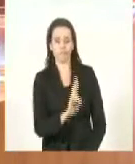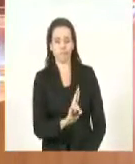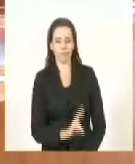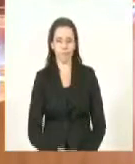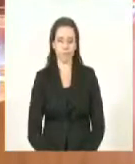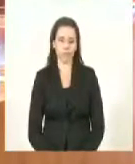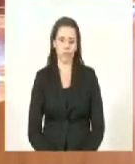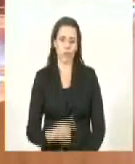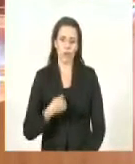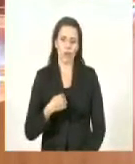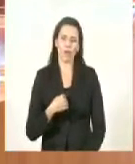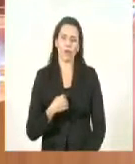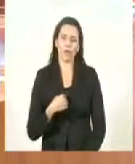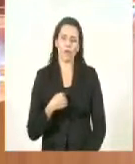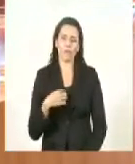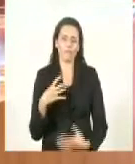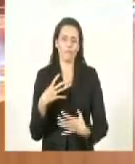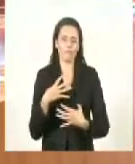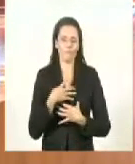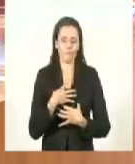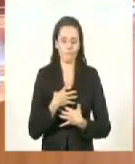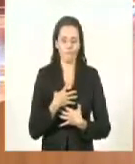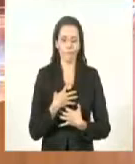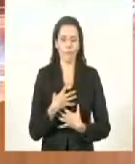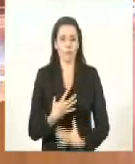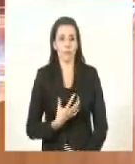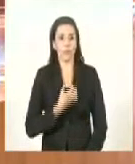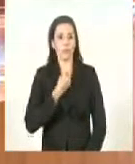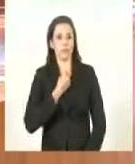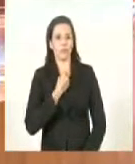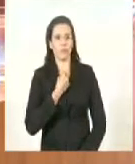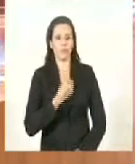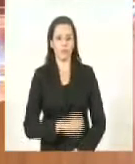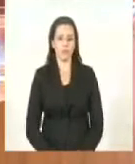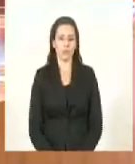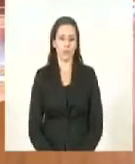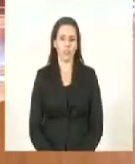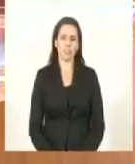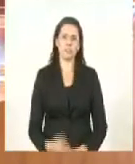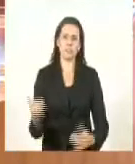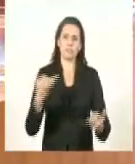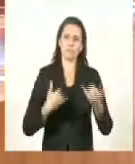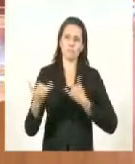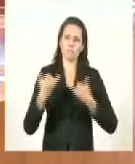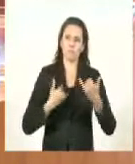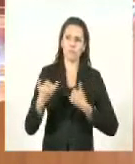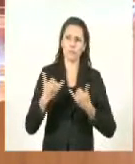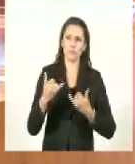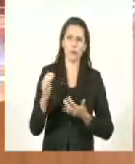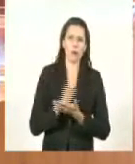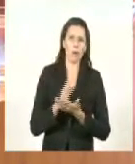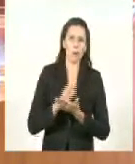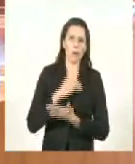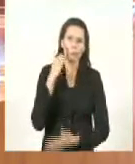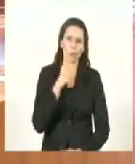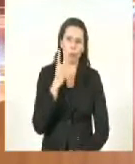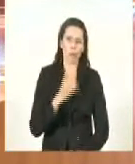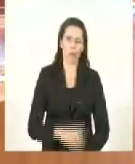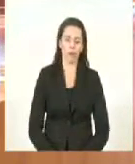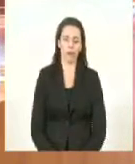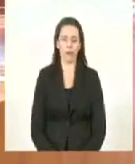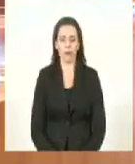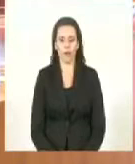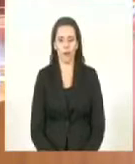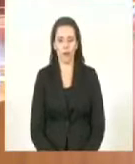aí me deixou um pouco estarrecido pela formação de alguns deputados. Ouviu, deputado Brade? Eles, aqui